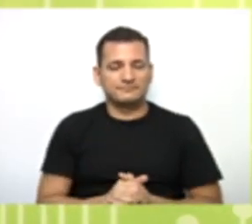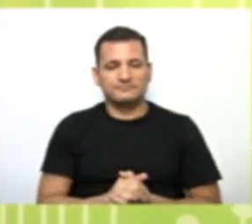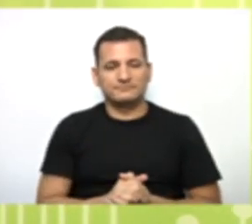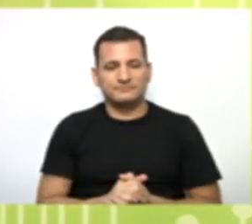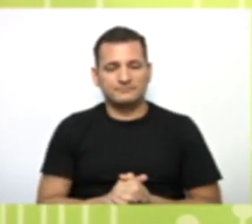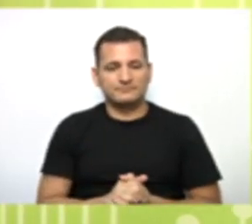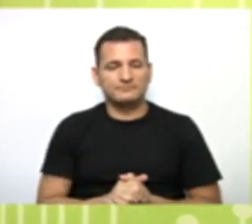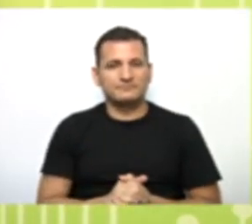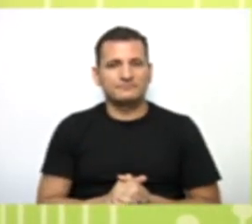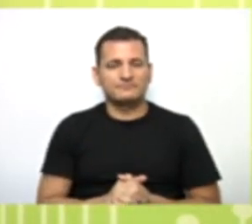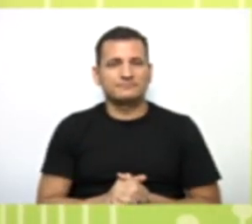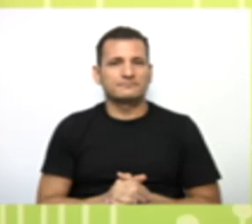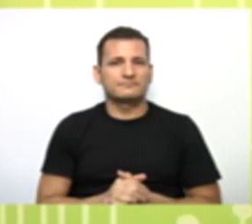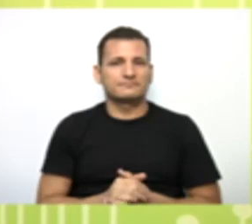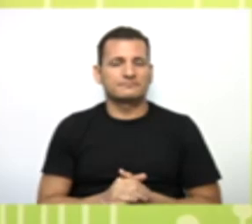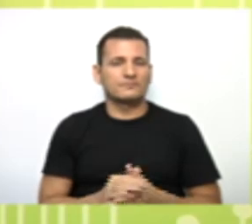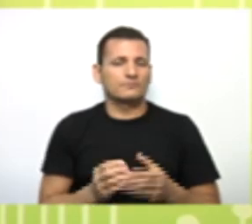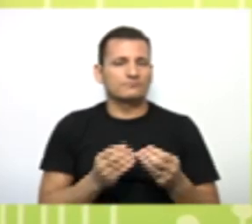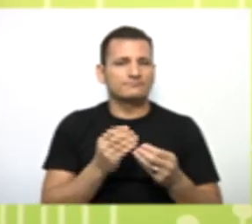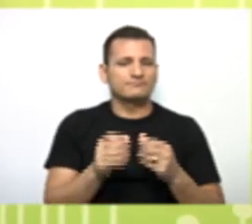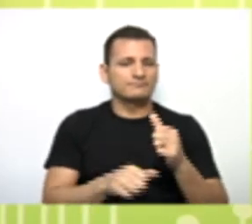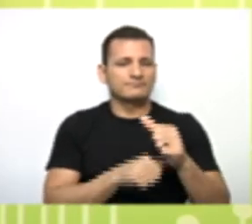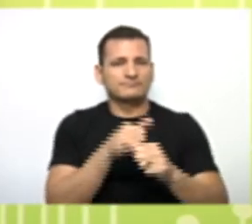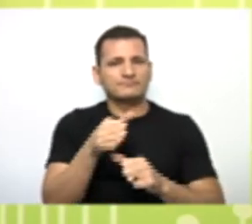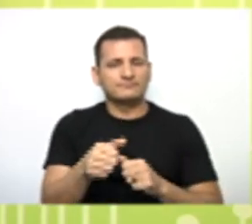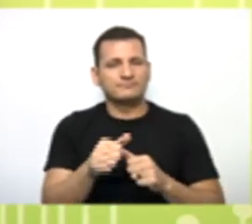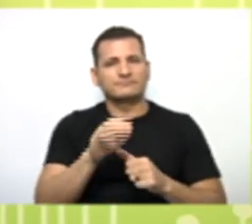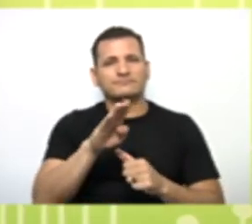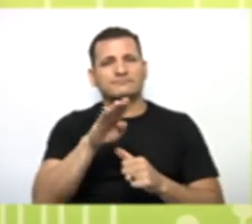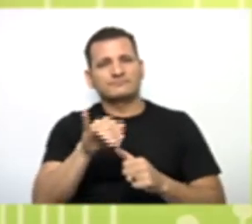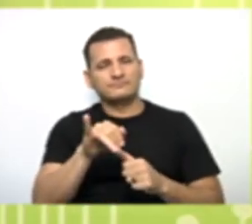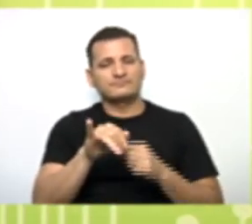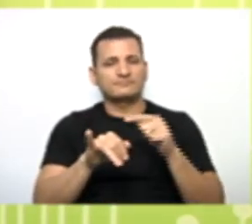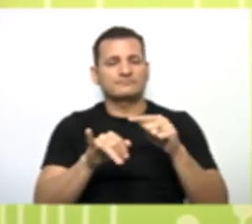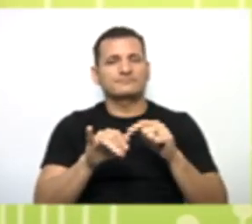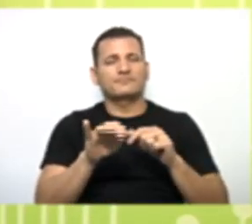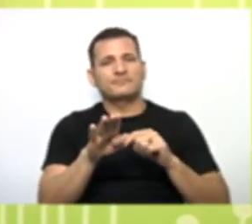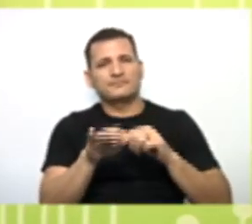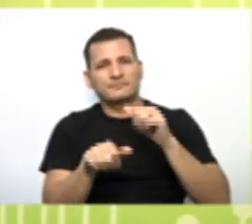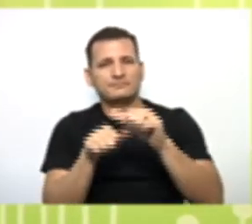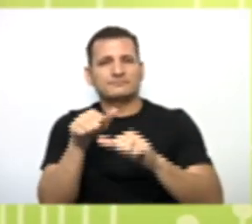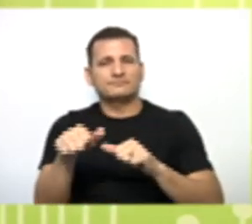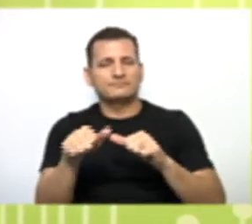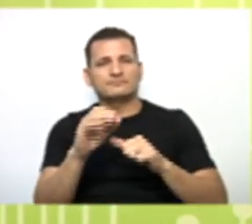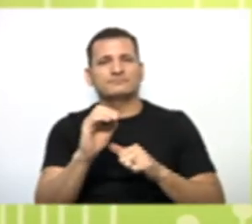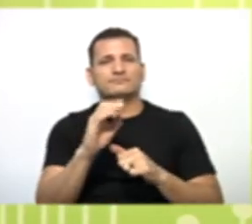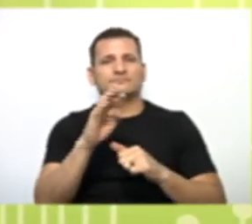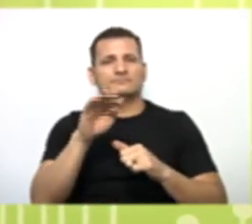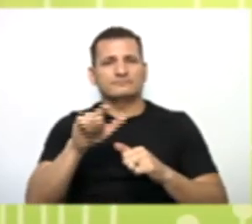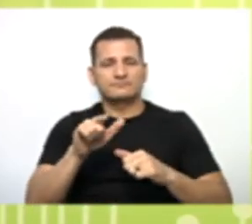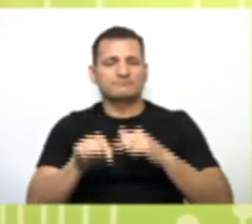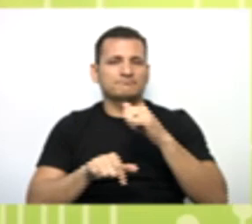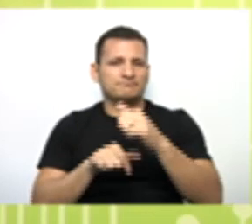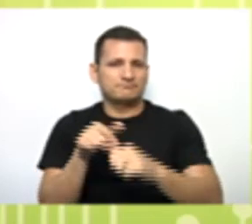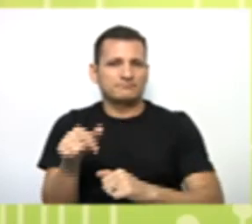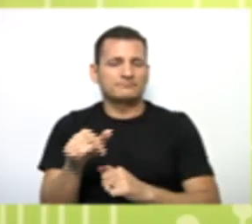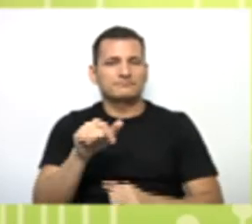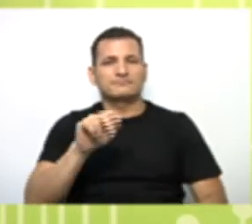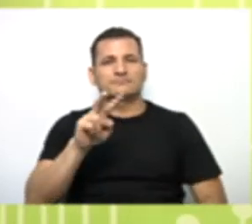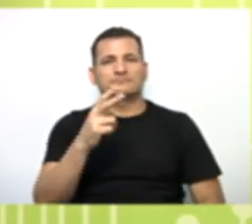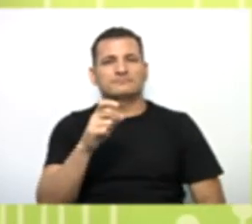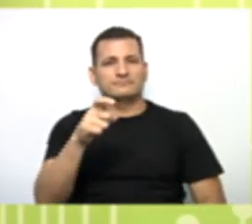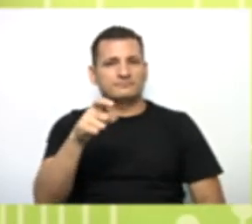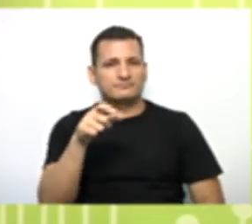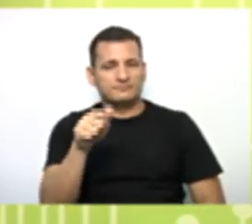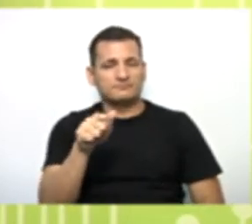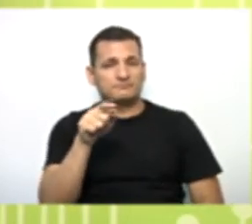né? Essa questão da conversão para o binário, do binário para o octal, binário para o hexadecimal. Se você quiser